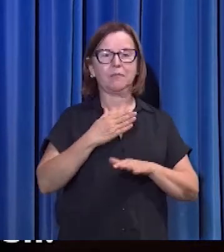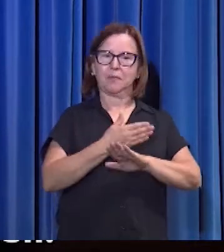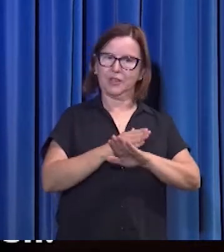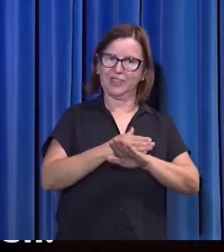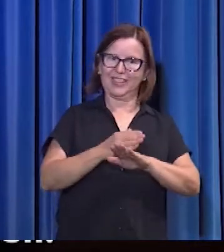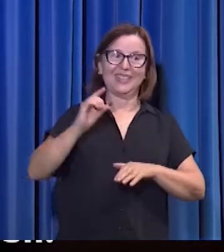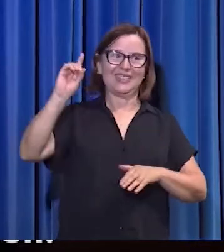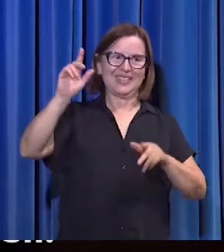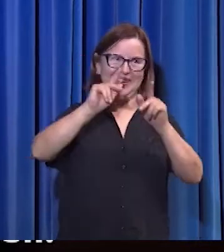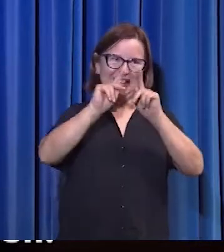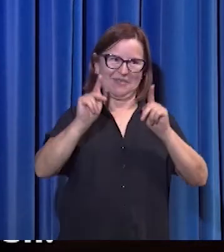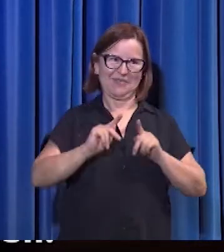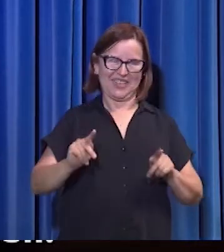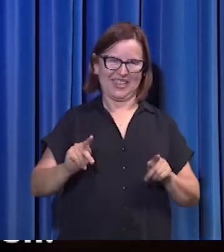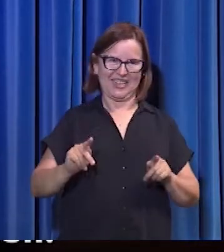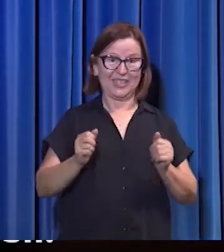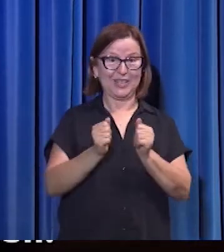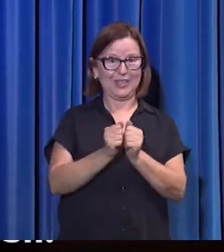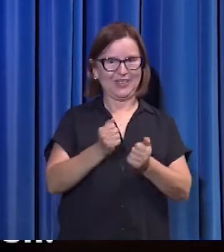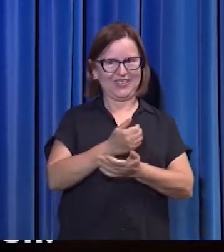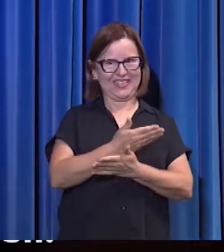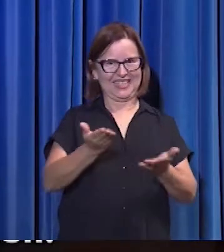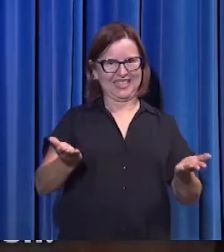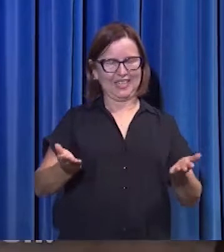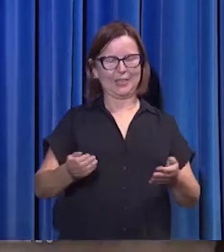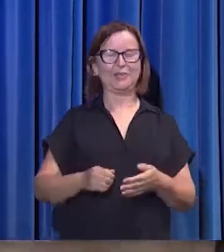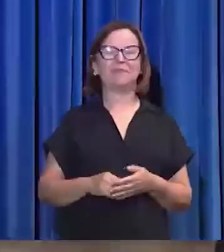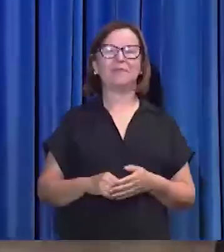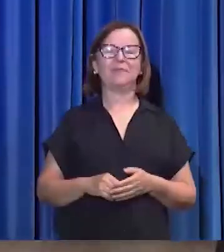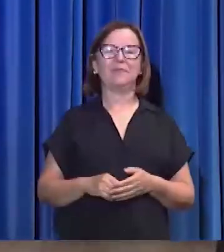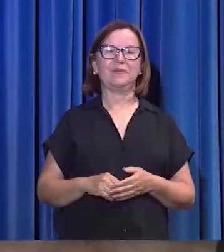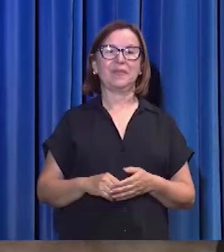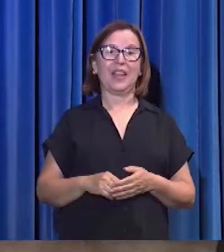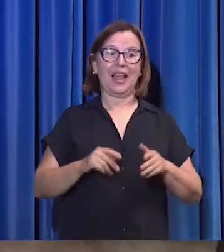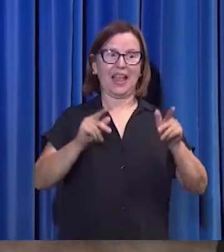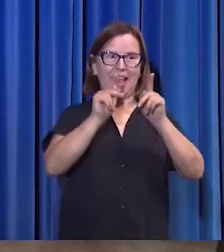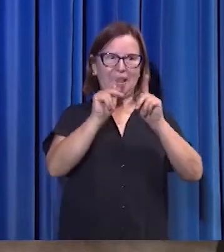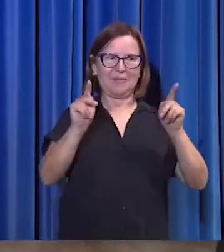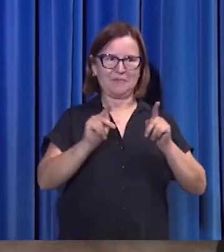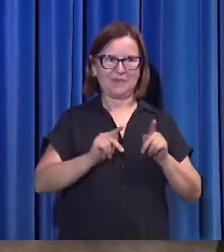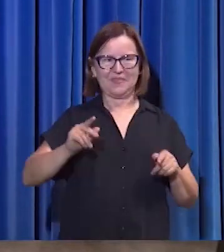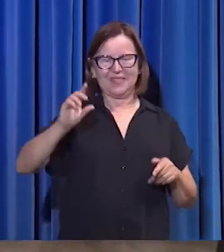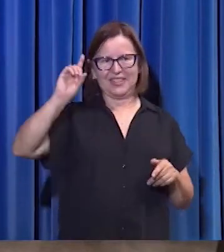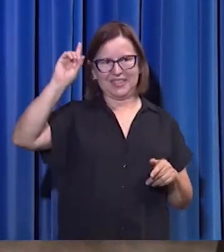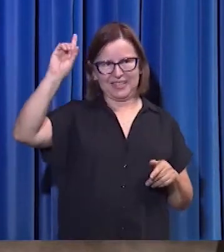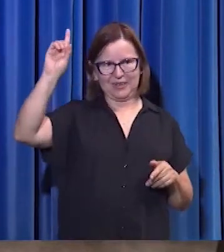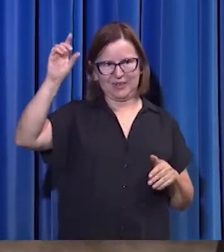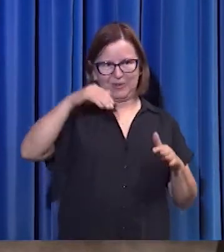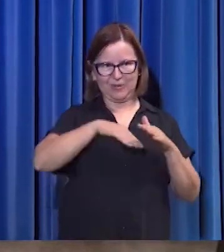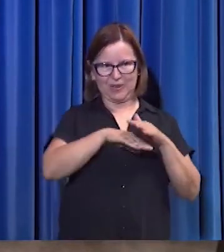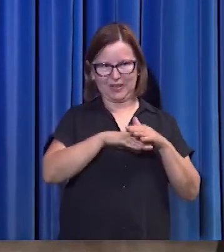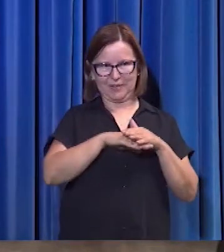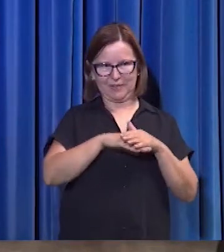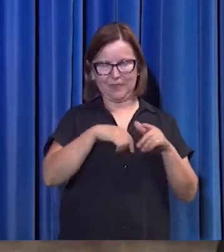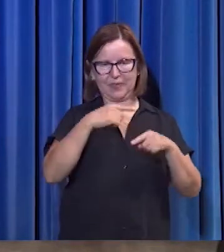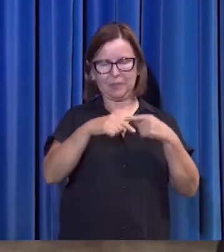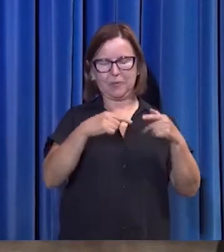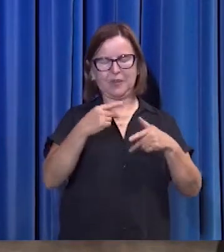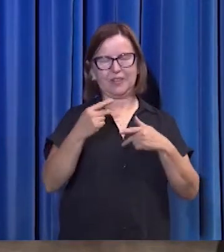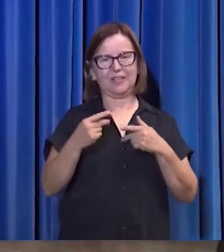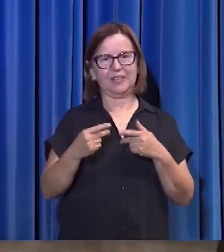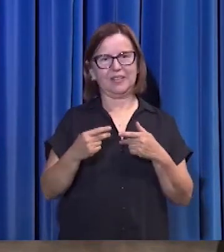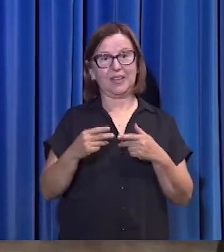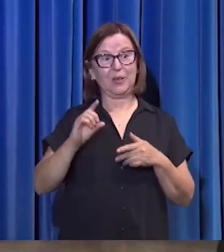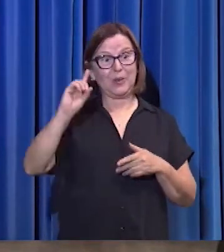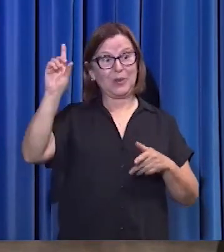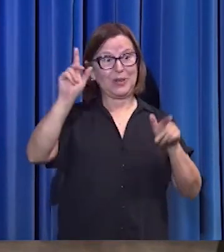da paz será convosco. Primeiro ele diz, a paz de Deus vai guardar. Depois ele diz, o